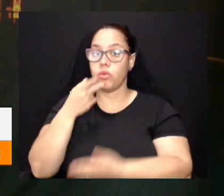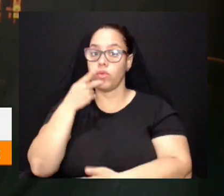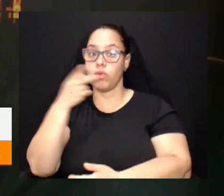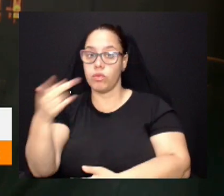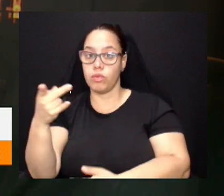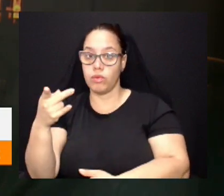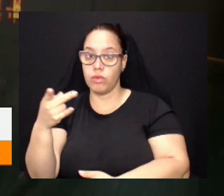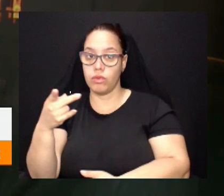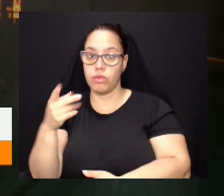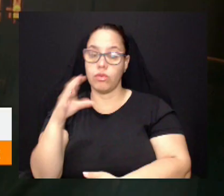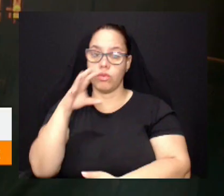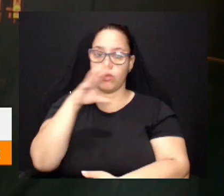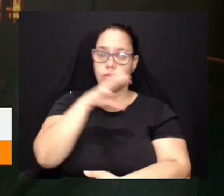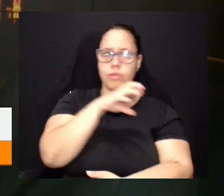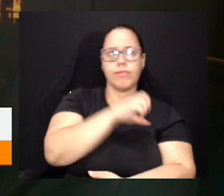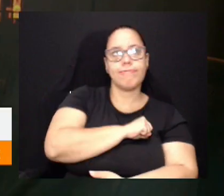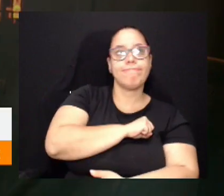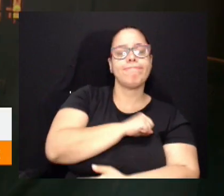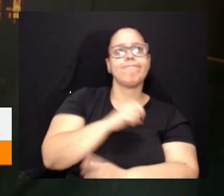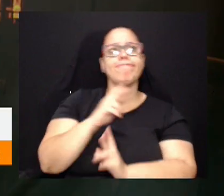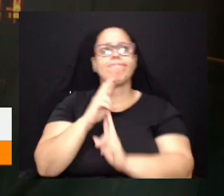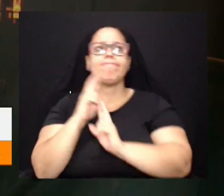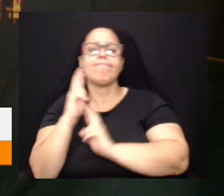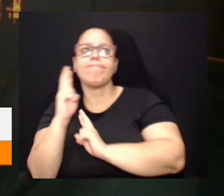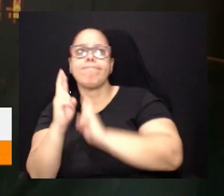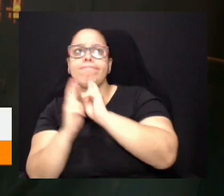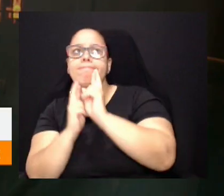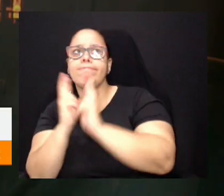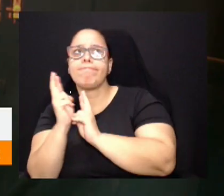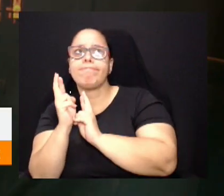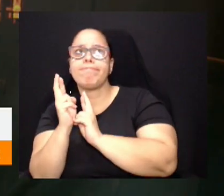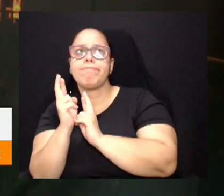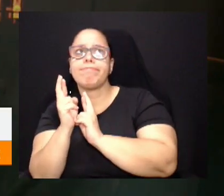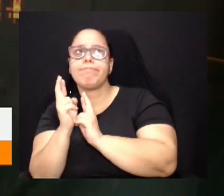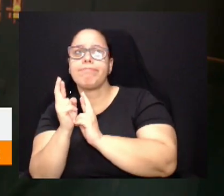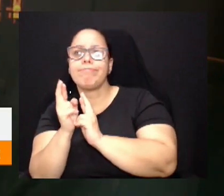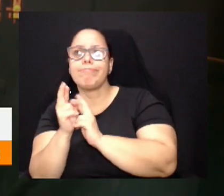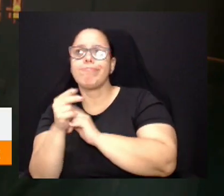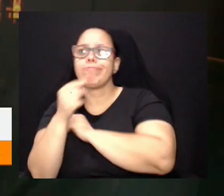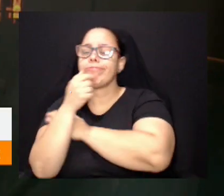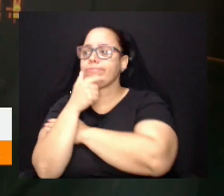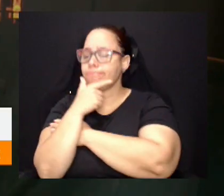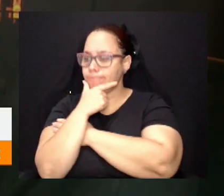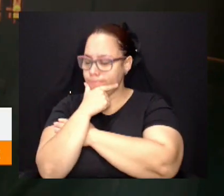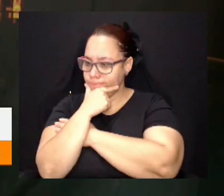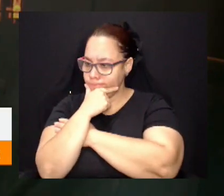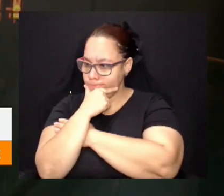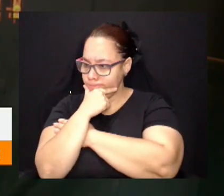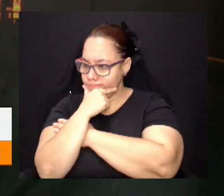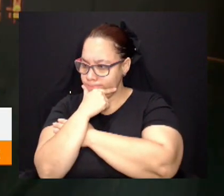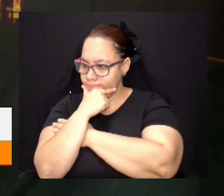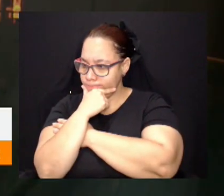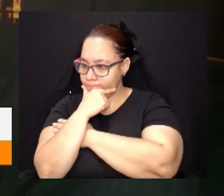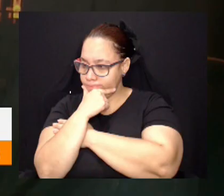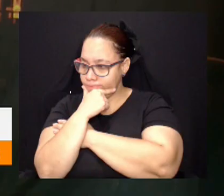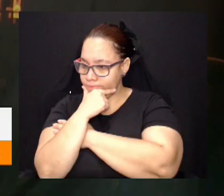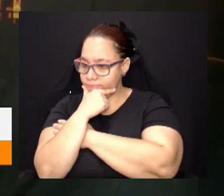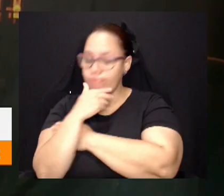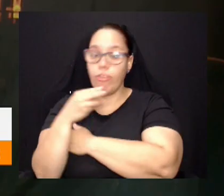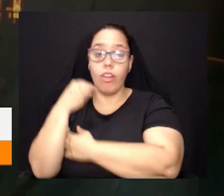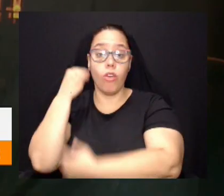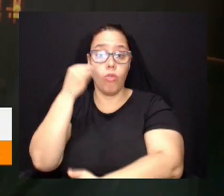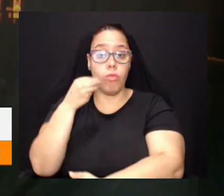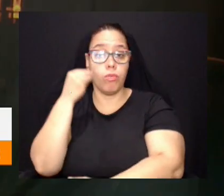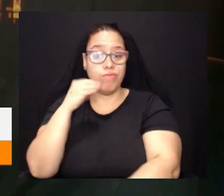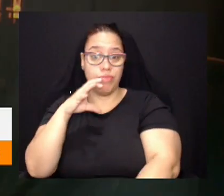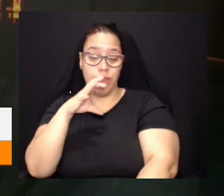de relacionamento, e aí a gente vai para o lado do consumo, de experiências românticas, né? Porque